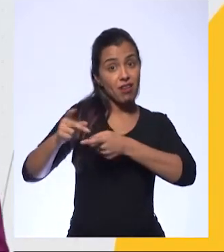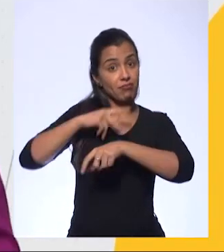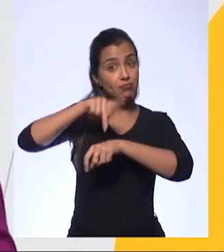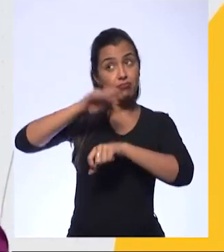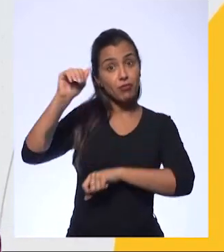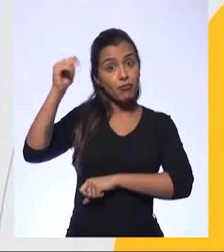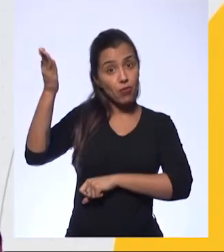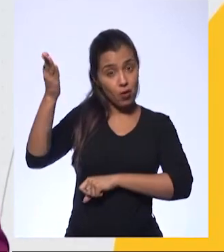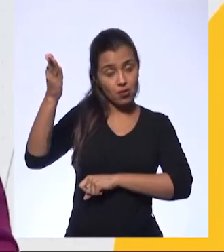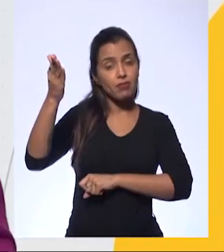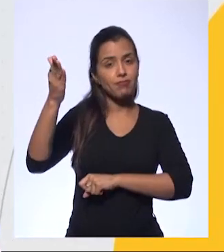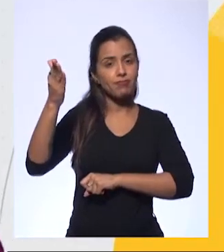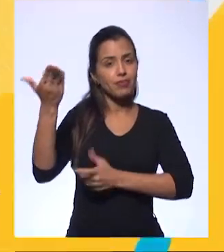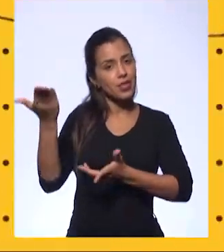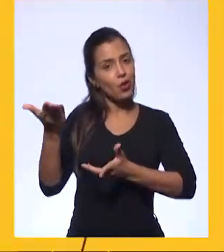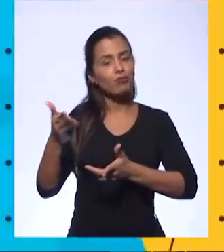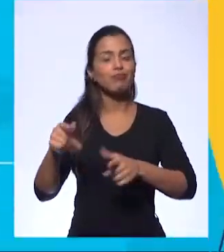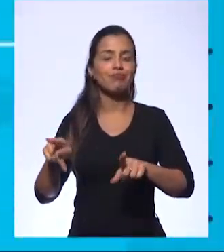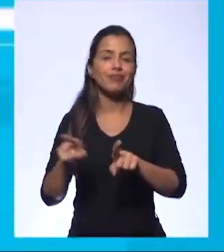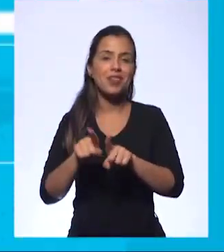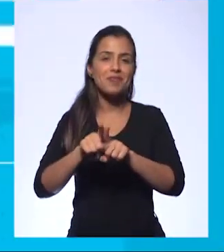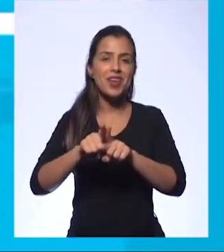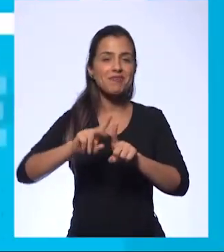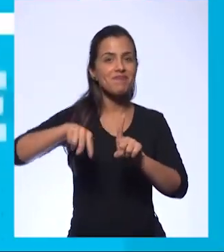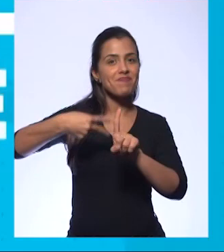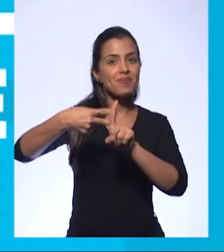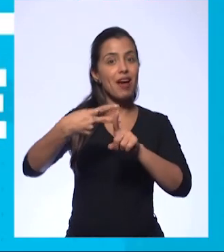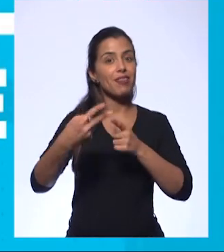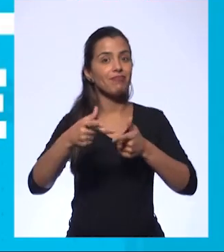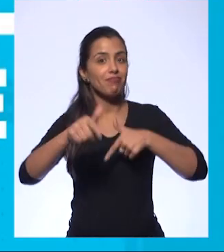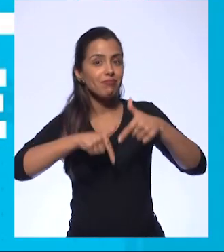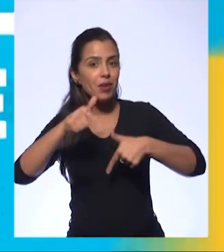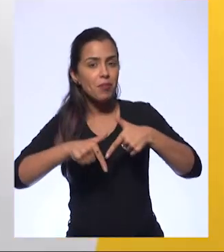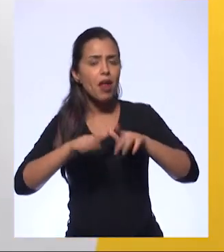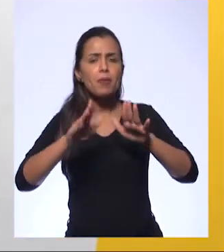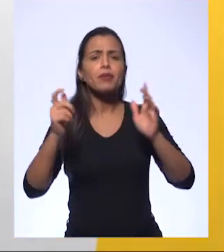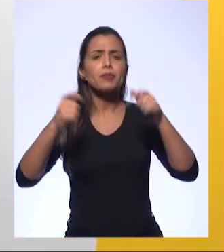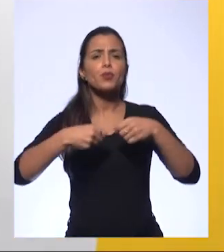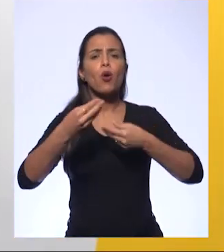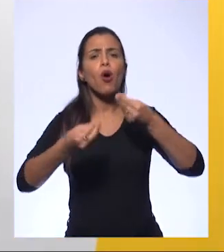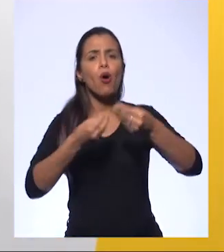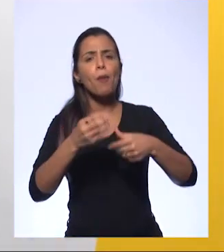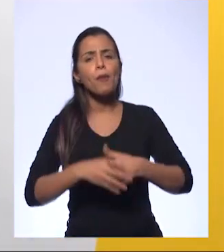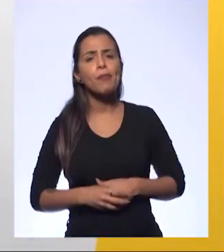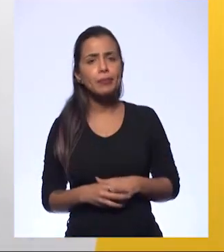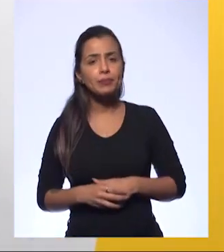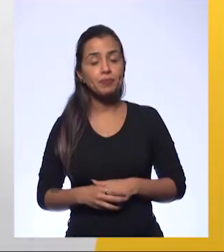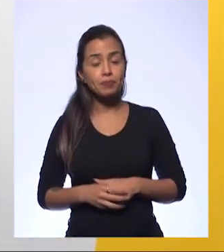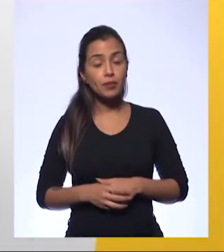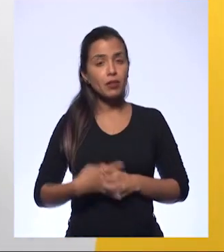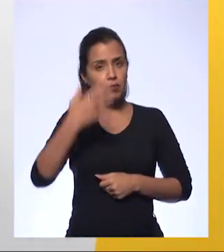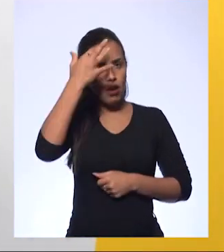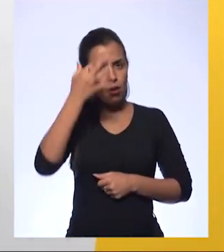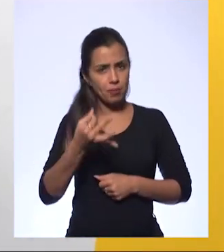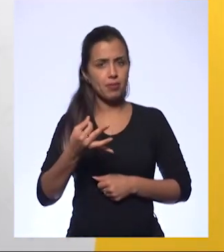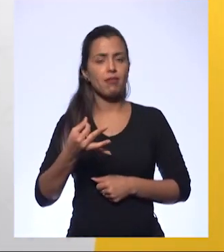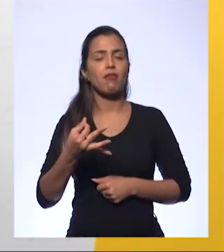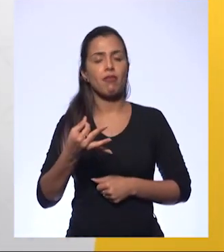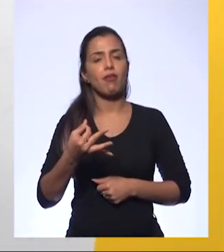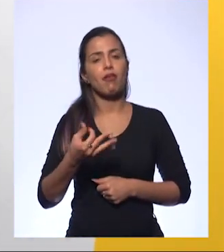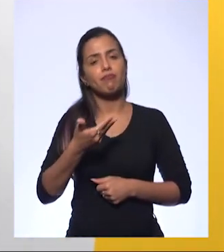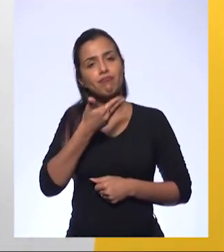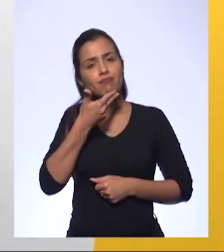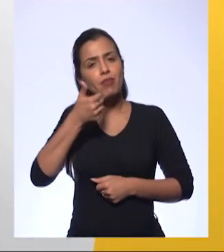São empregos sendo gerados. Mas como isso vai ser possível? Para se ter uma ideia da grandiosidade desse acordo,